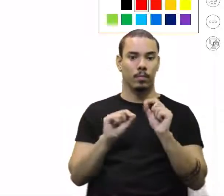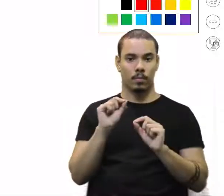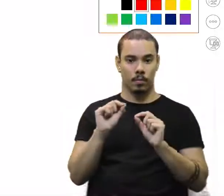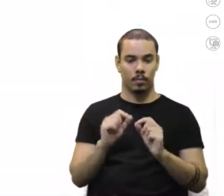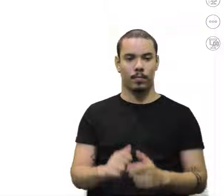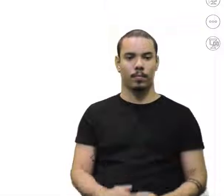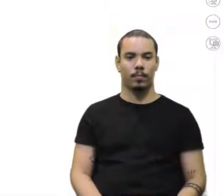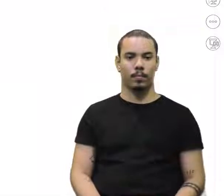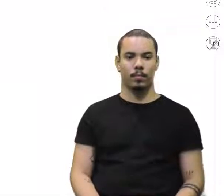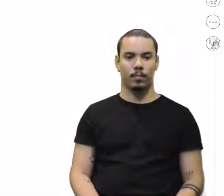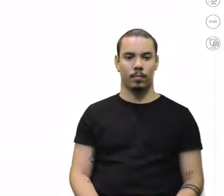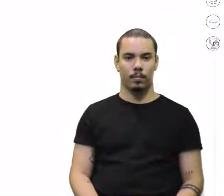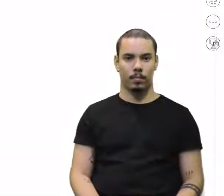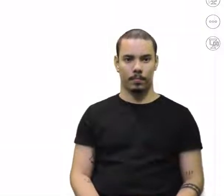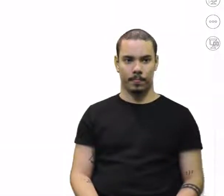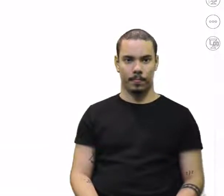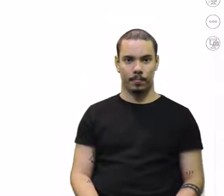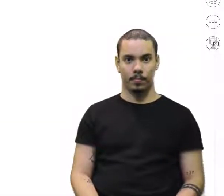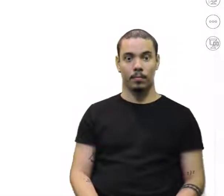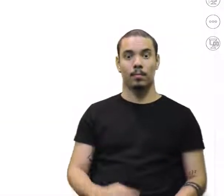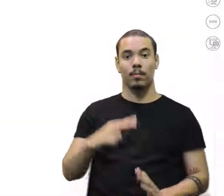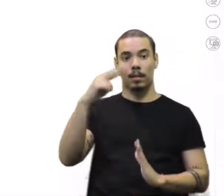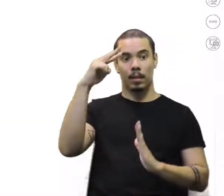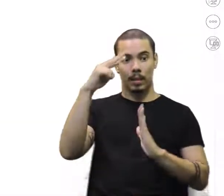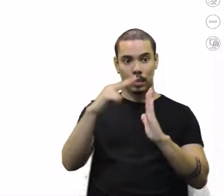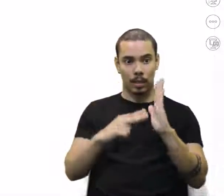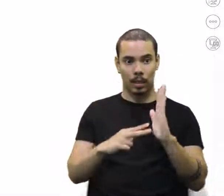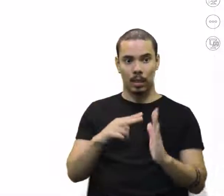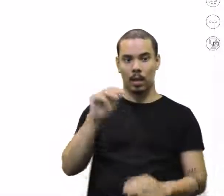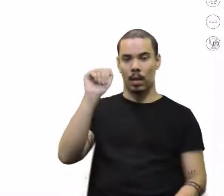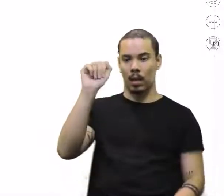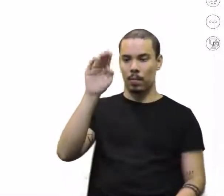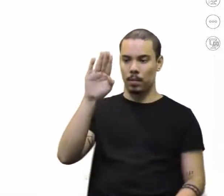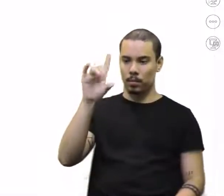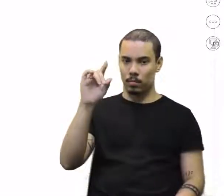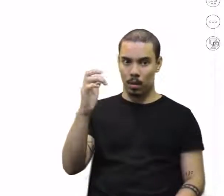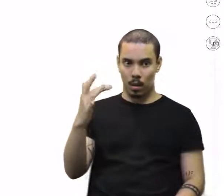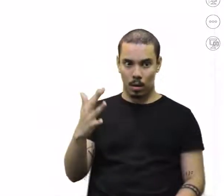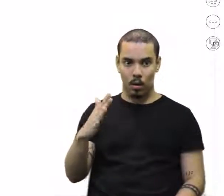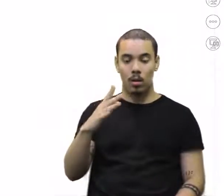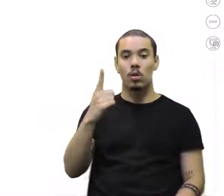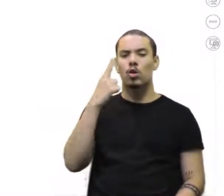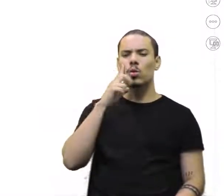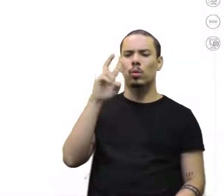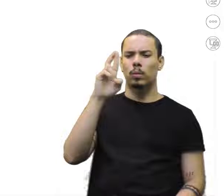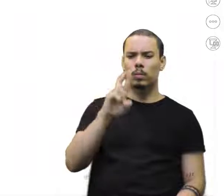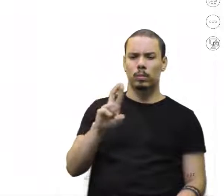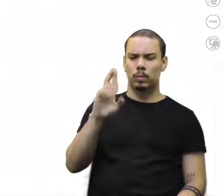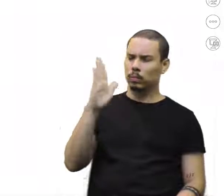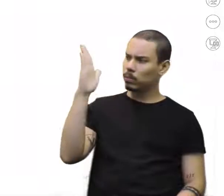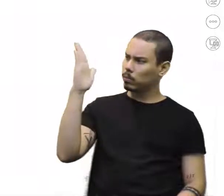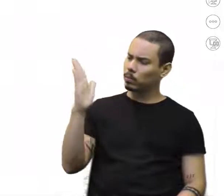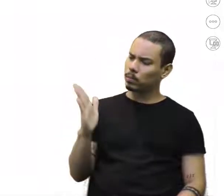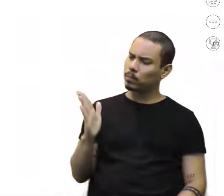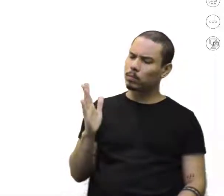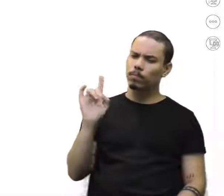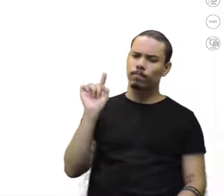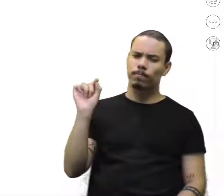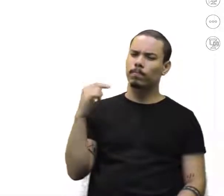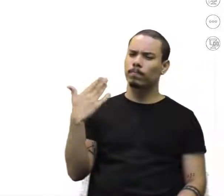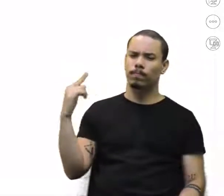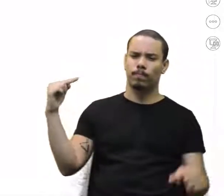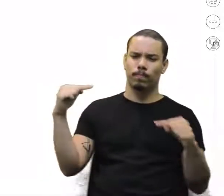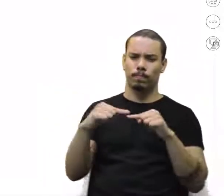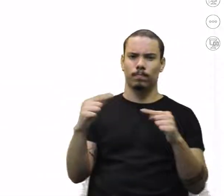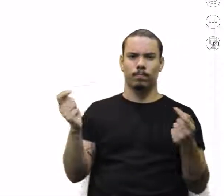o quê, querido aluno? Ler a alternativa e observar a estrutura e ver qual alternativa